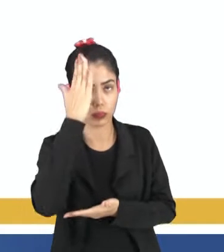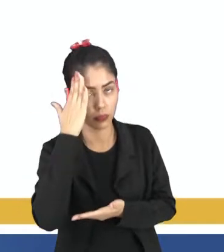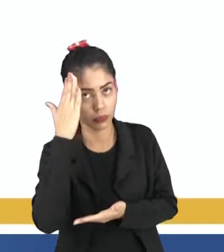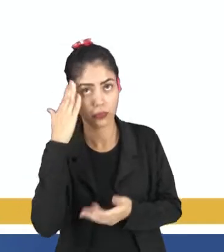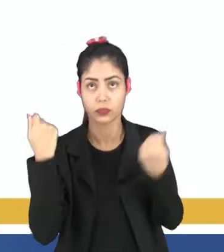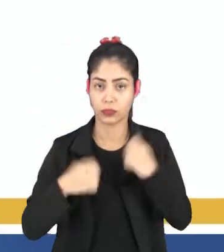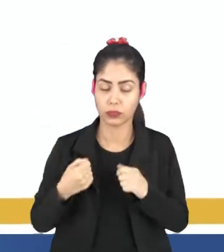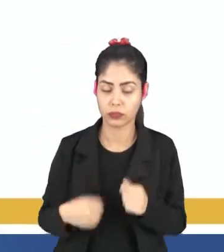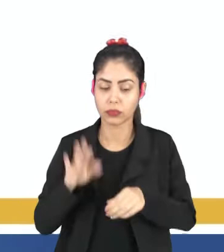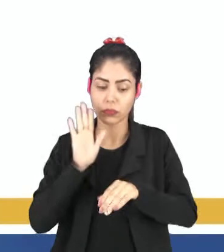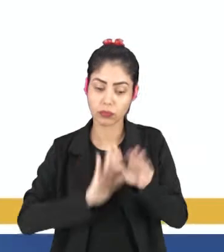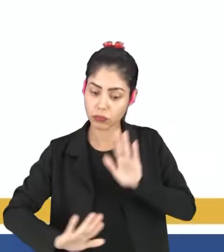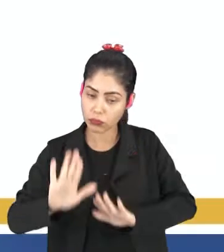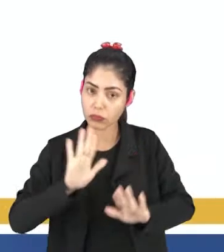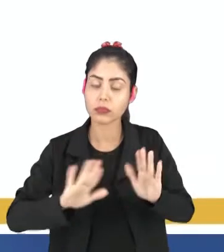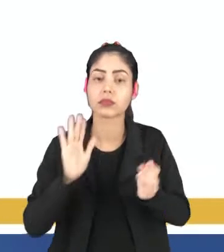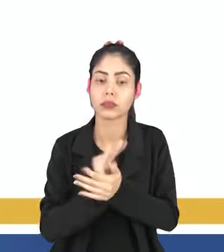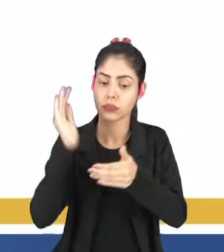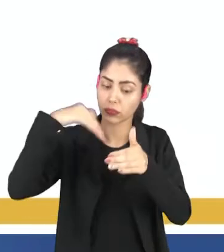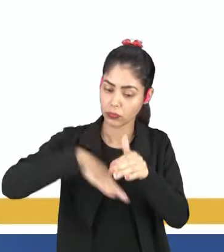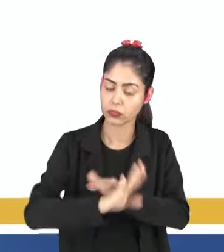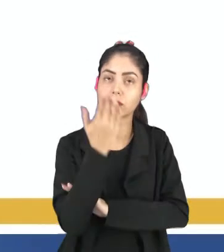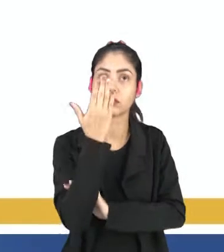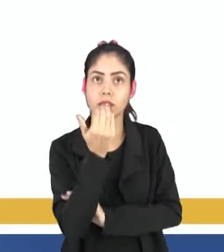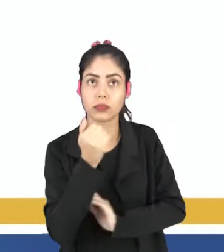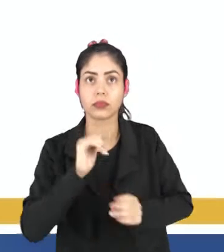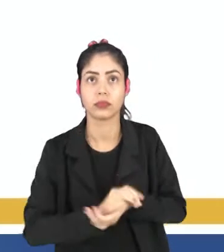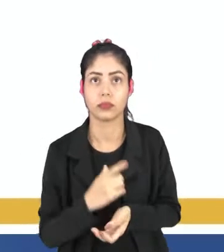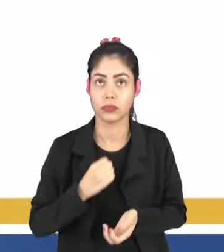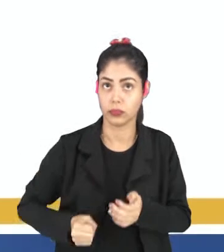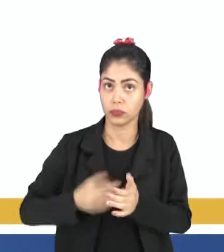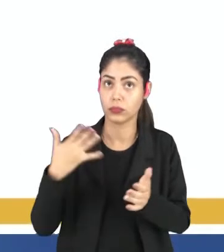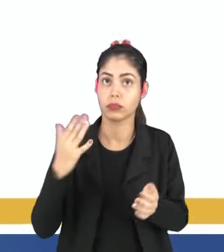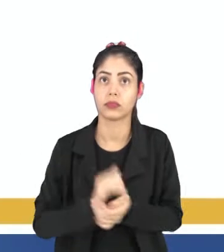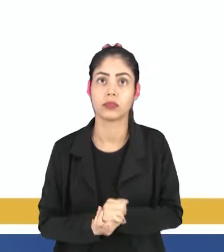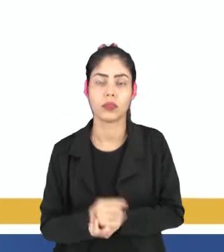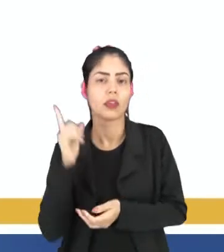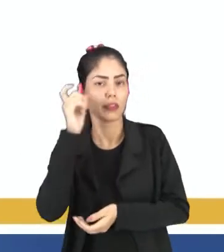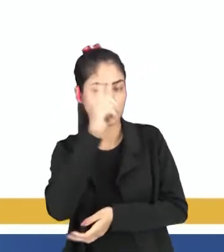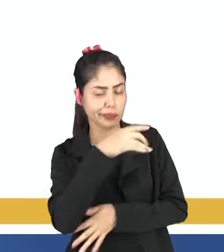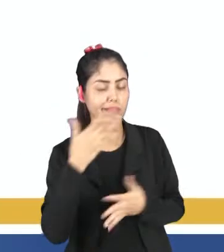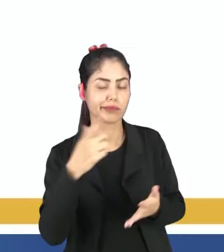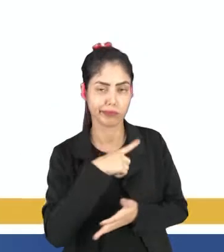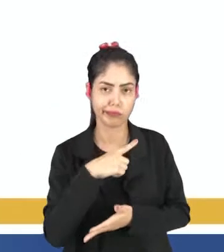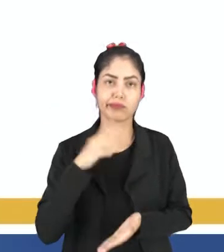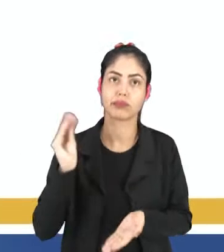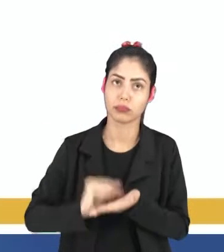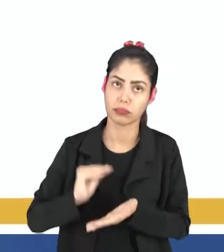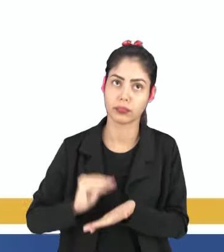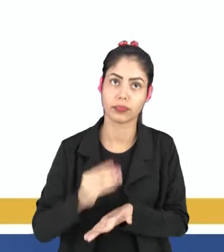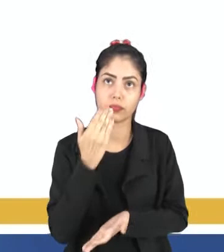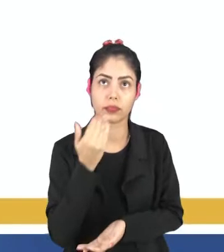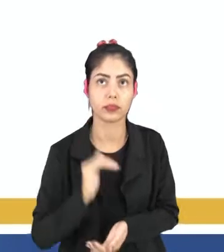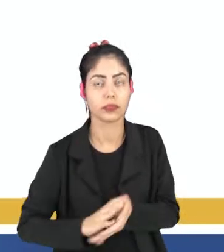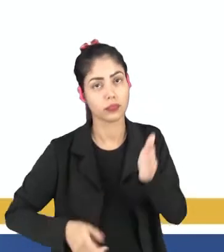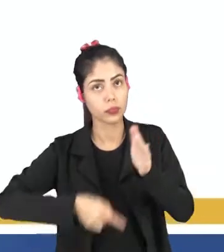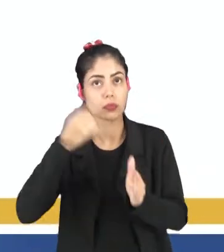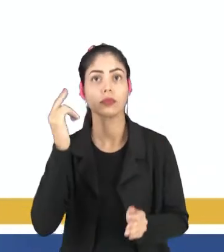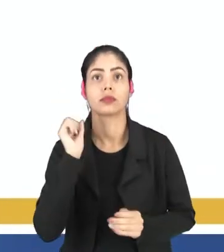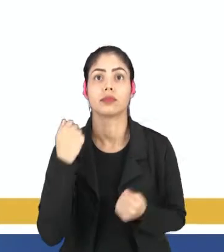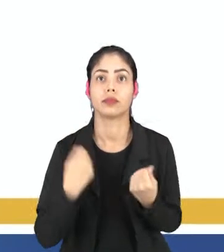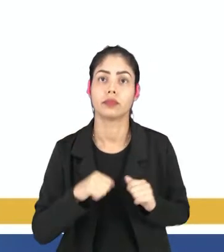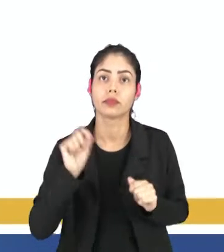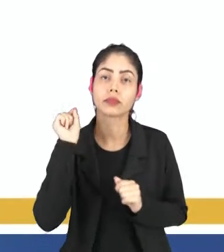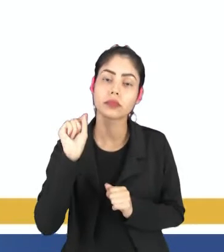deveria guardar as sobras dos alimentos dos dias de fartura, para os tempos de escassez. Os primeiros métodos de conservação